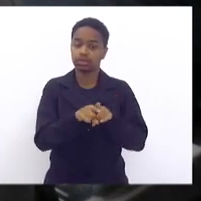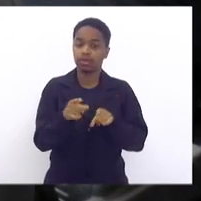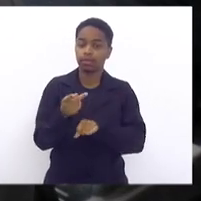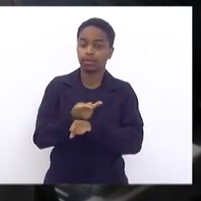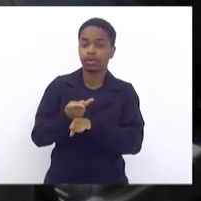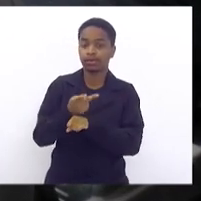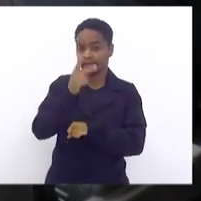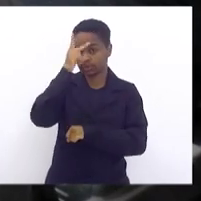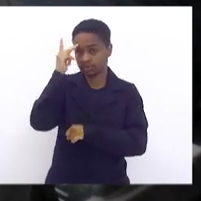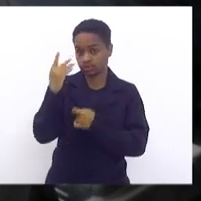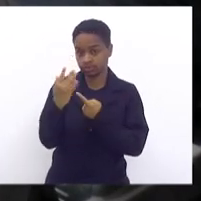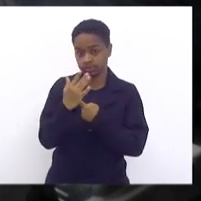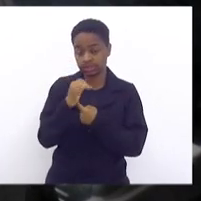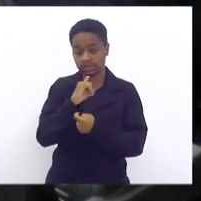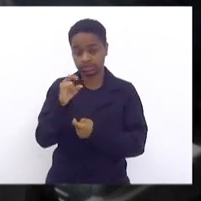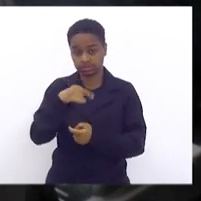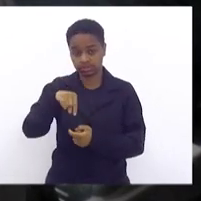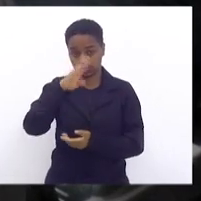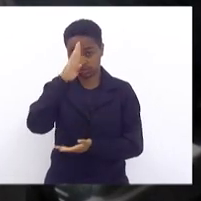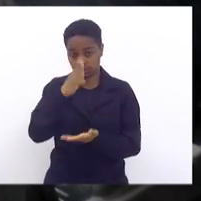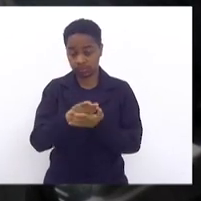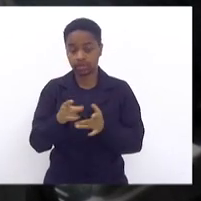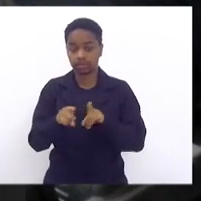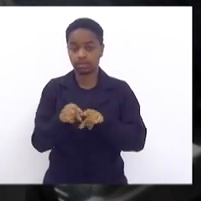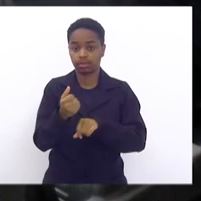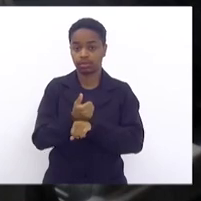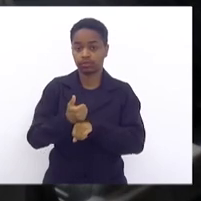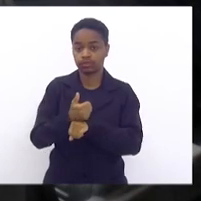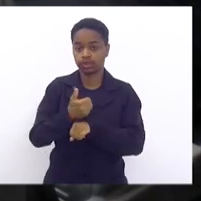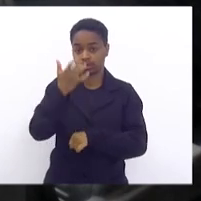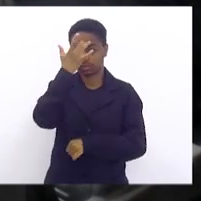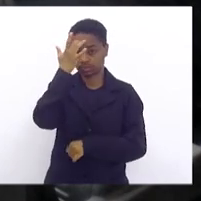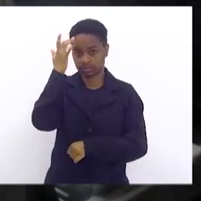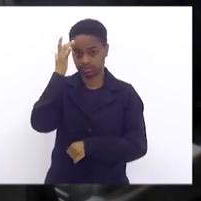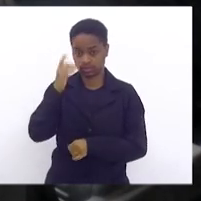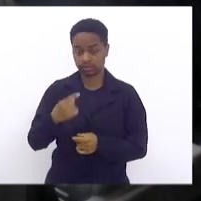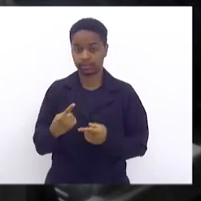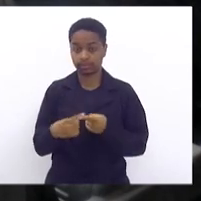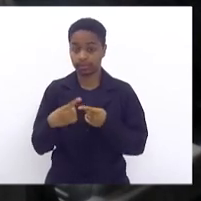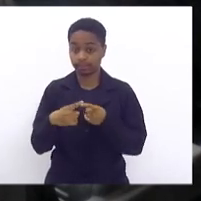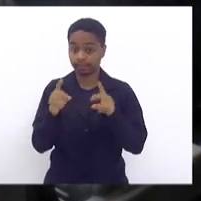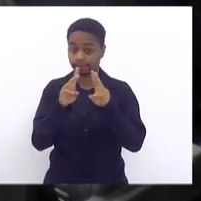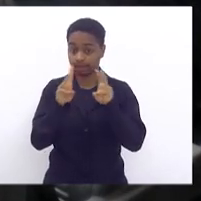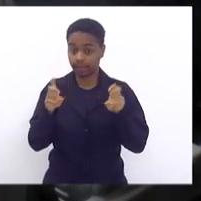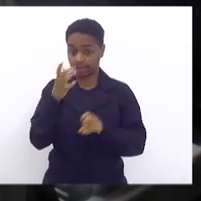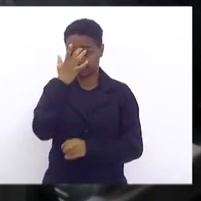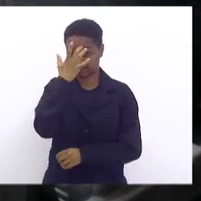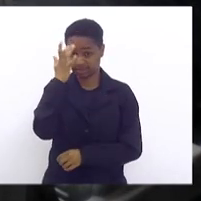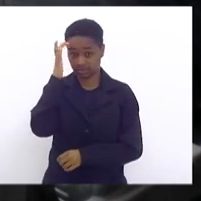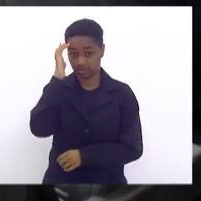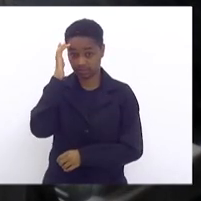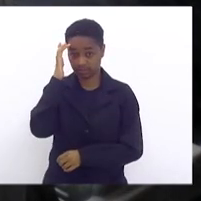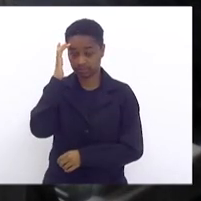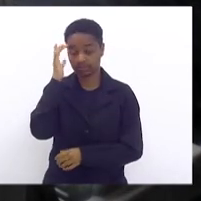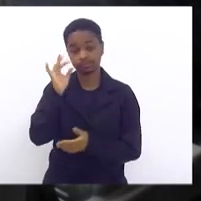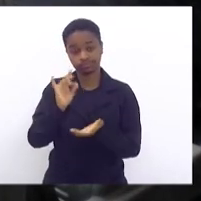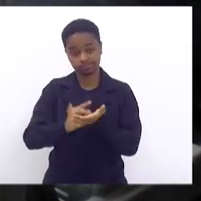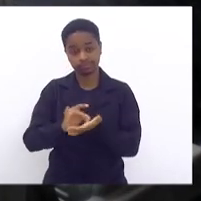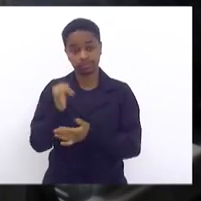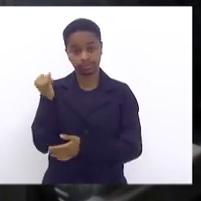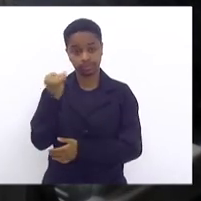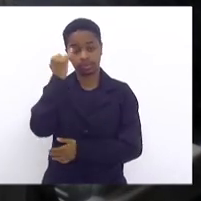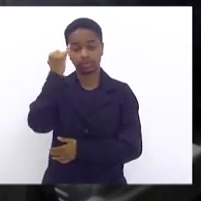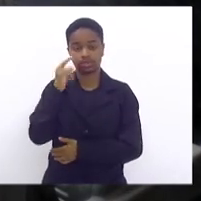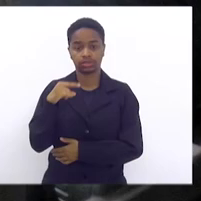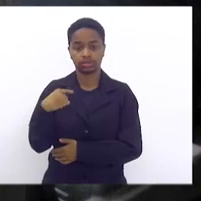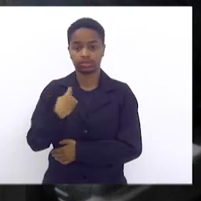quem confia e profissionais de saúde mental, porque a questão da saúde mental ela é muito relevante a